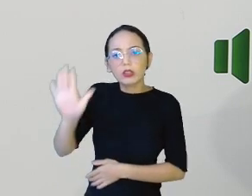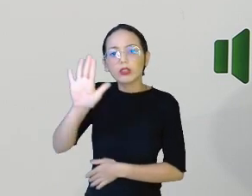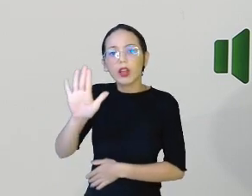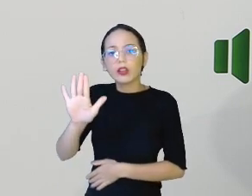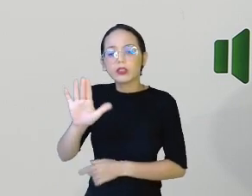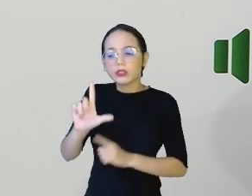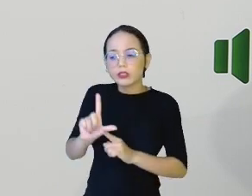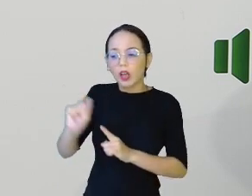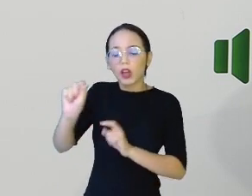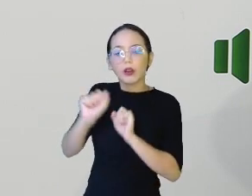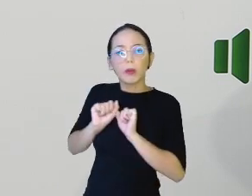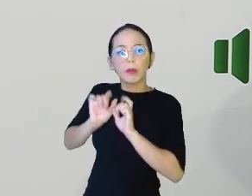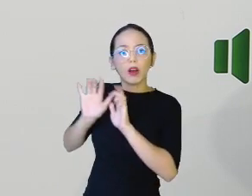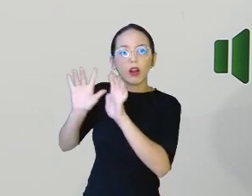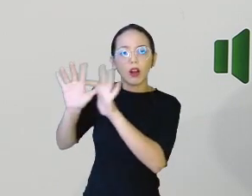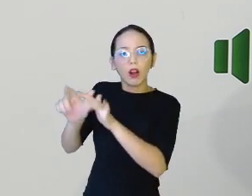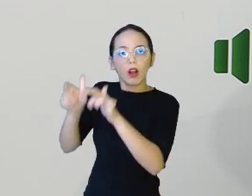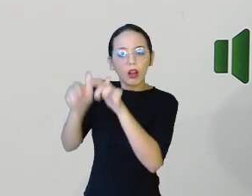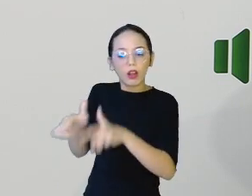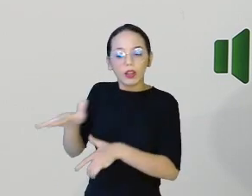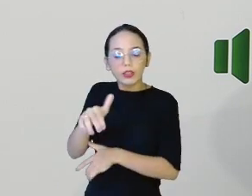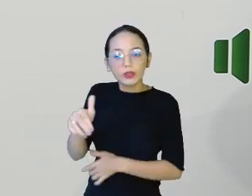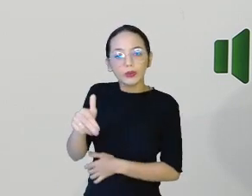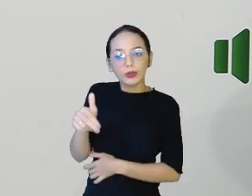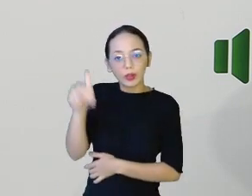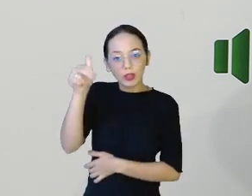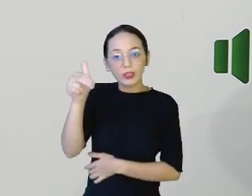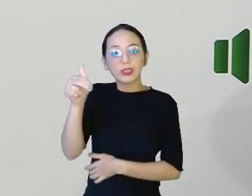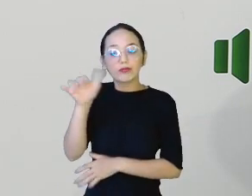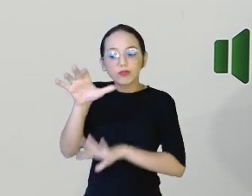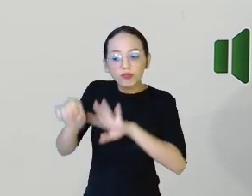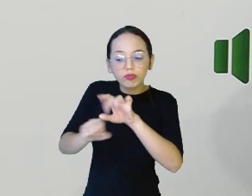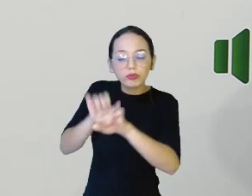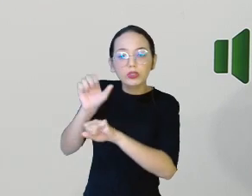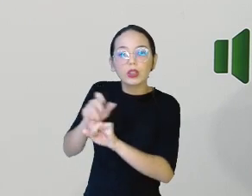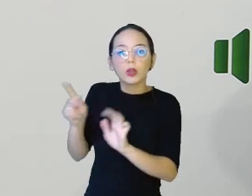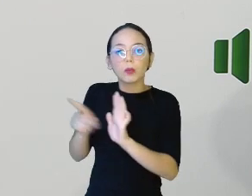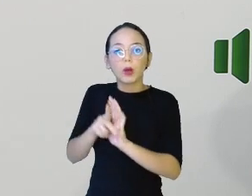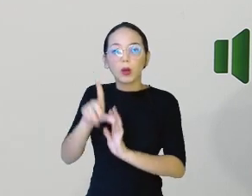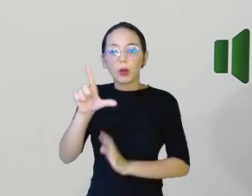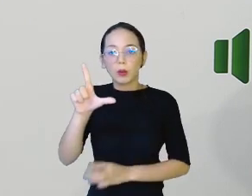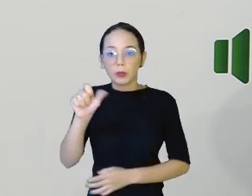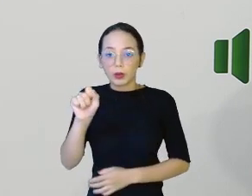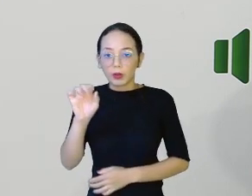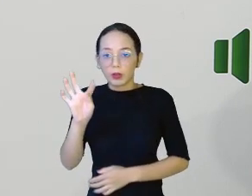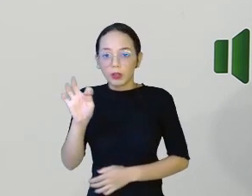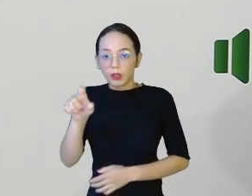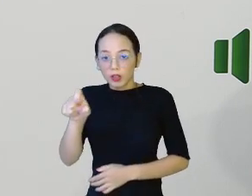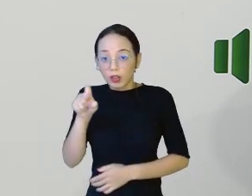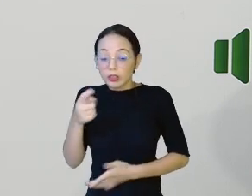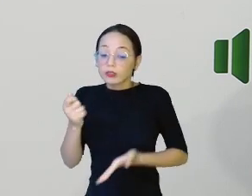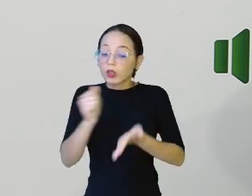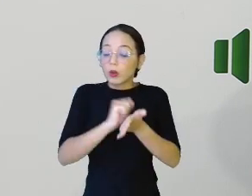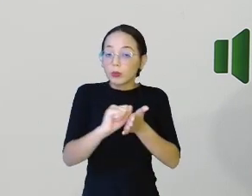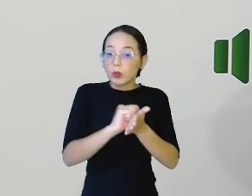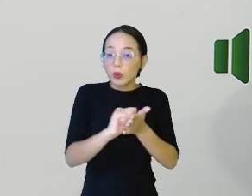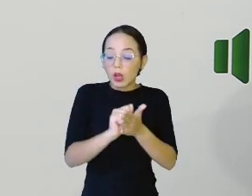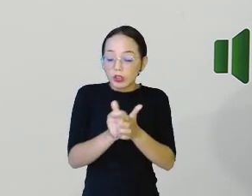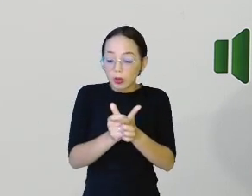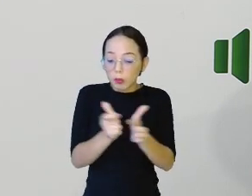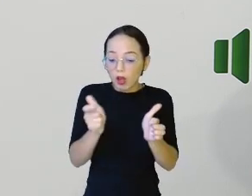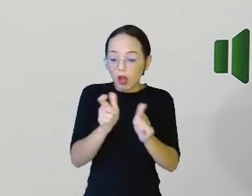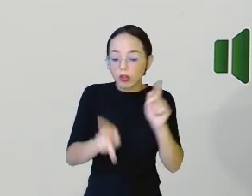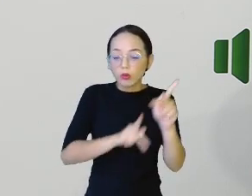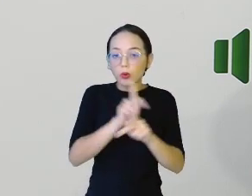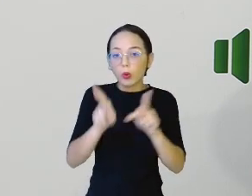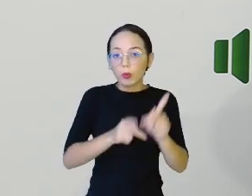saíram daqui e foram para a região norte em busca do látex. Veja aqui, ó. A borracha enriqueceu um pequeno